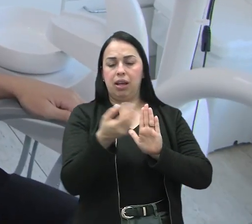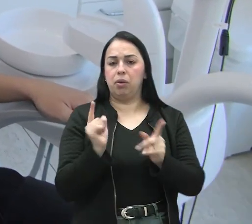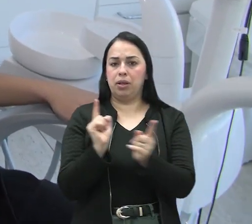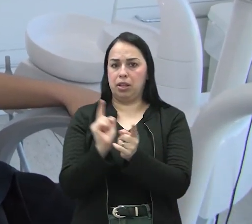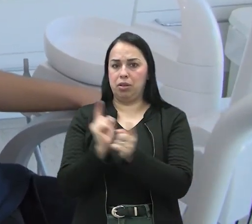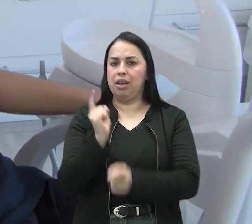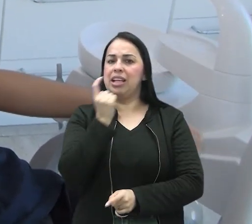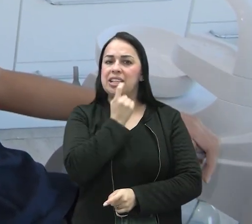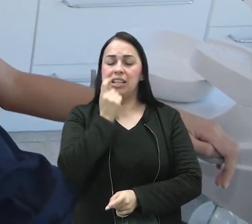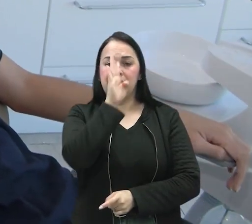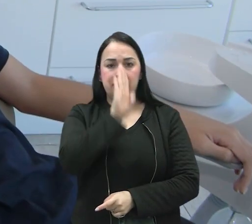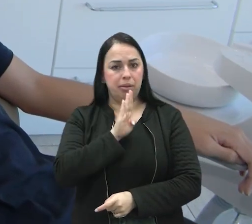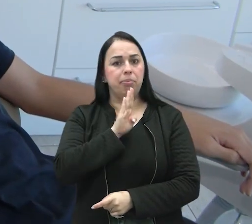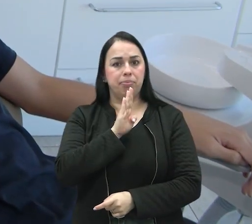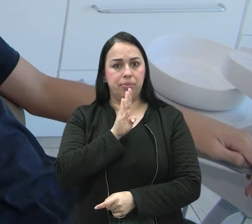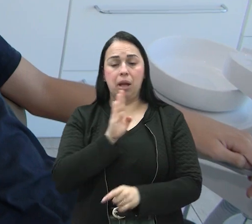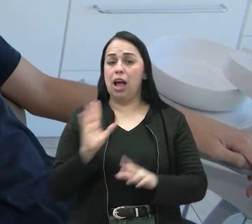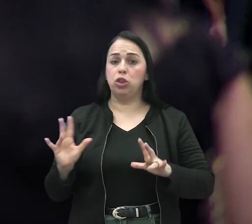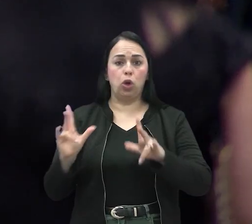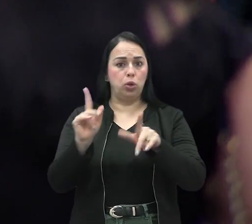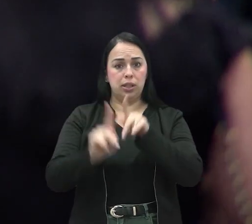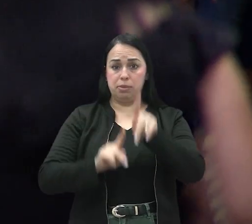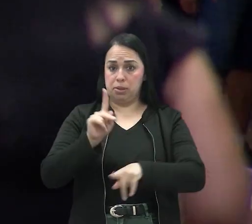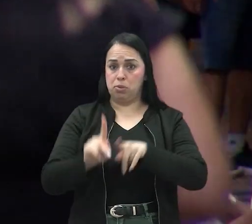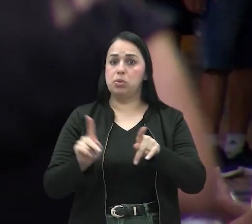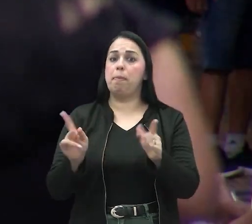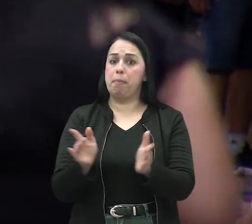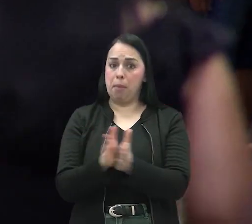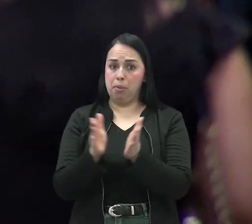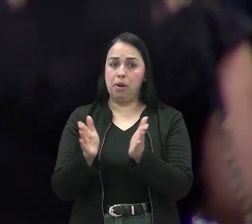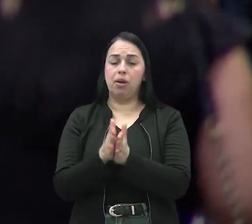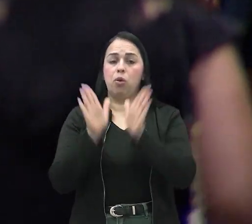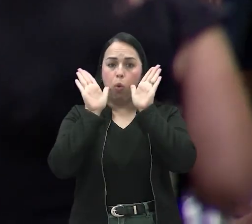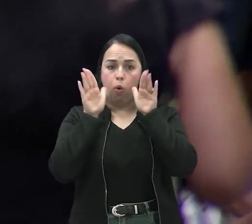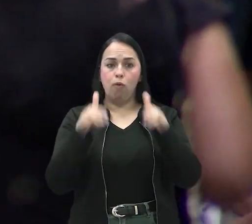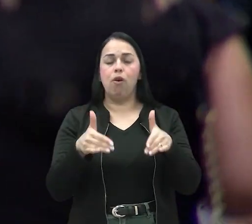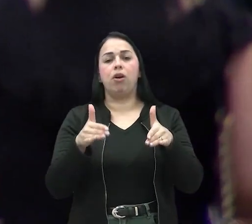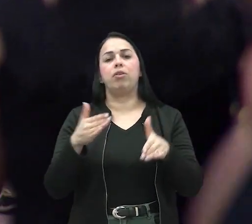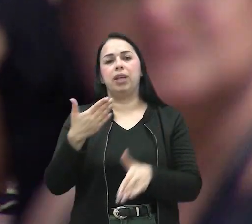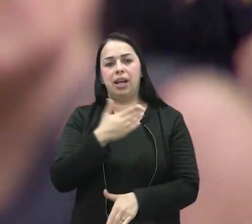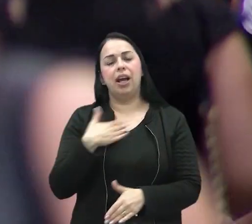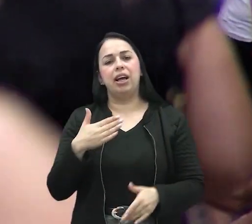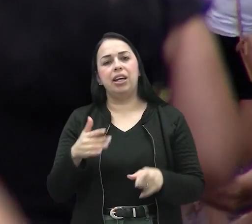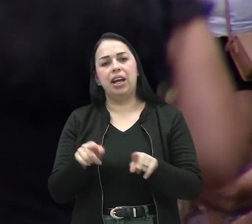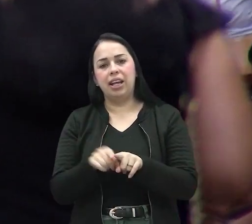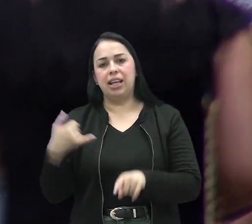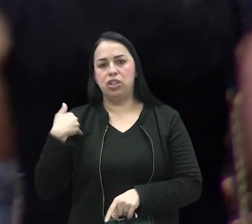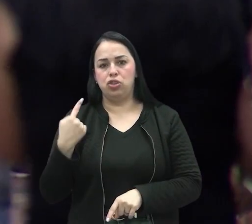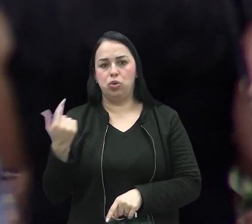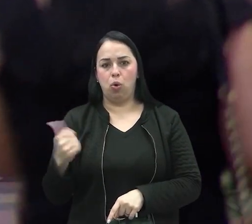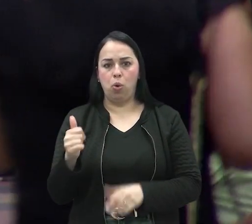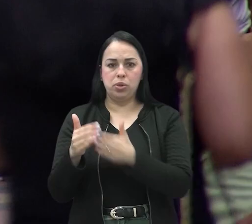parte oferece atendimento odontológico gratuito à população de baixa renda, com foco em jovens de 11